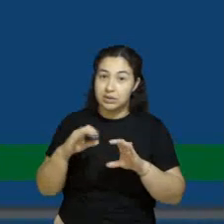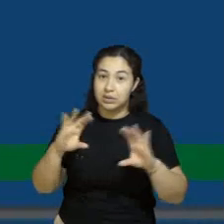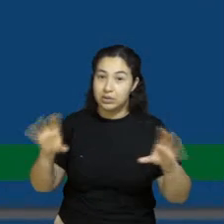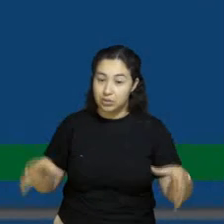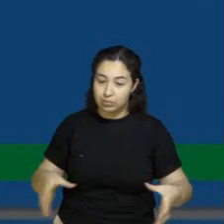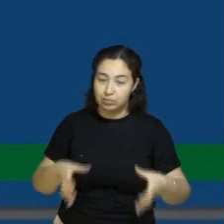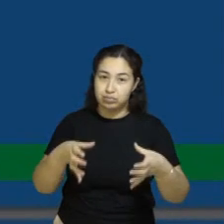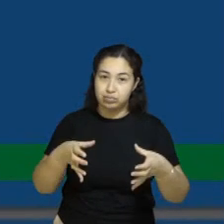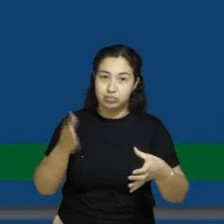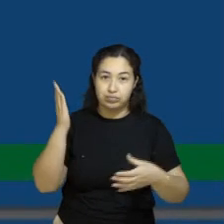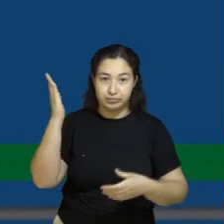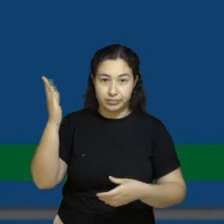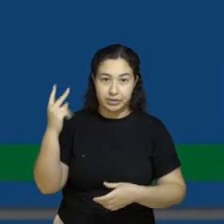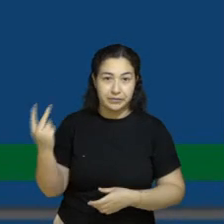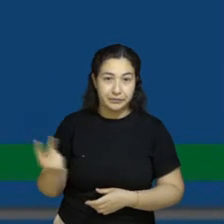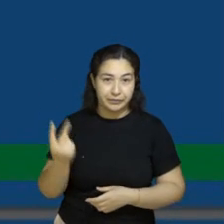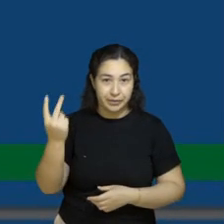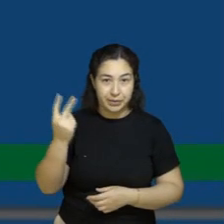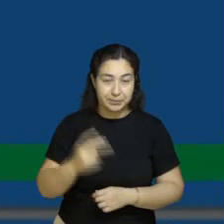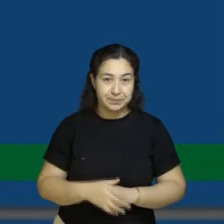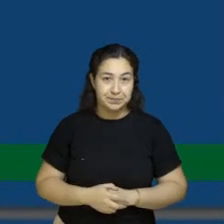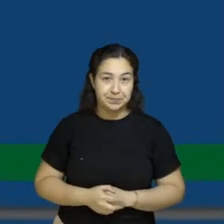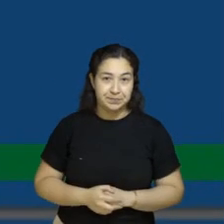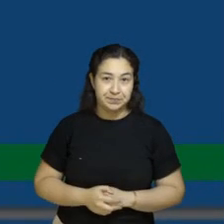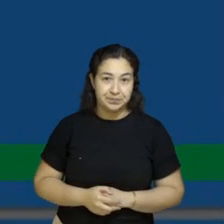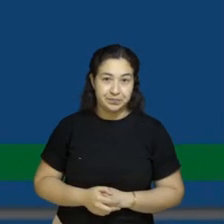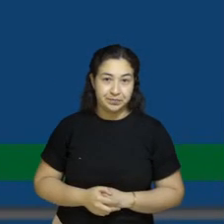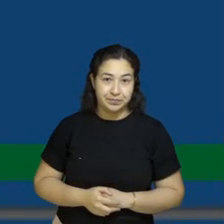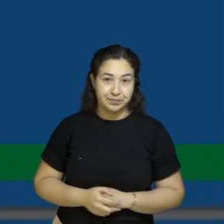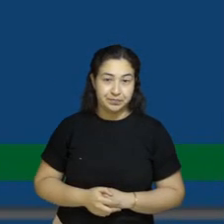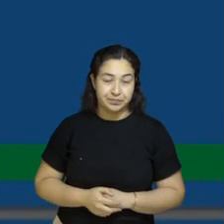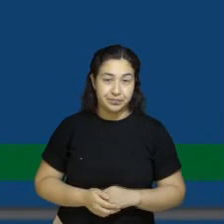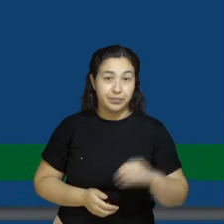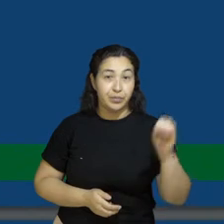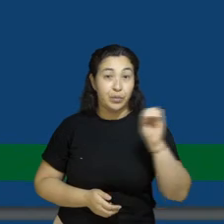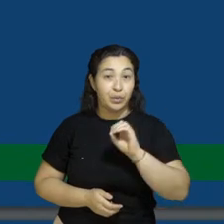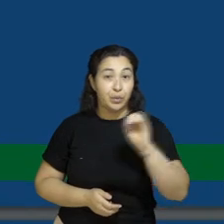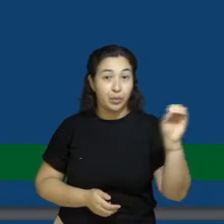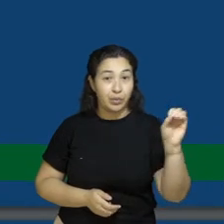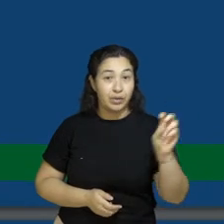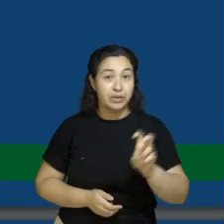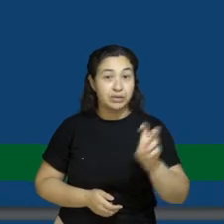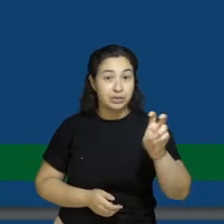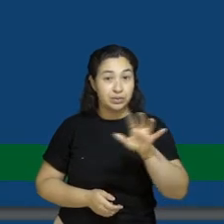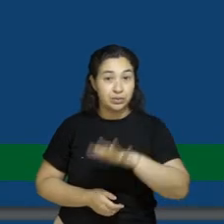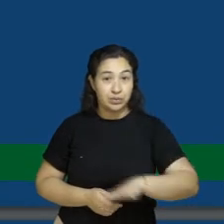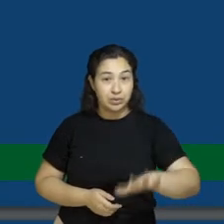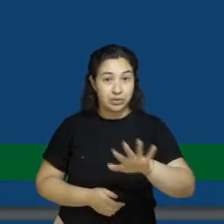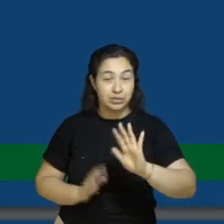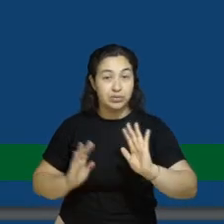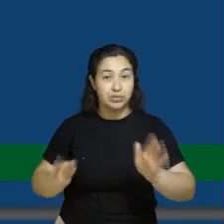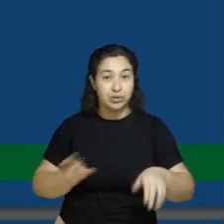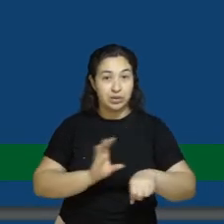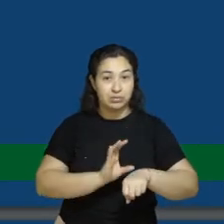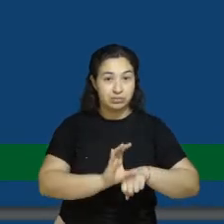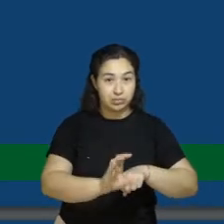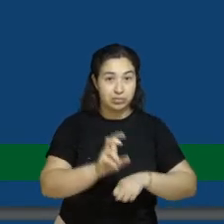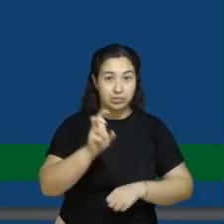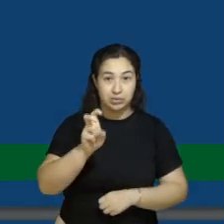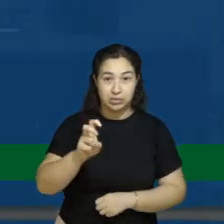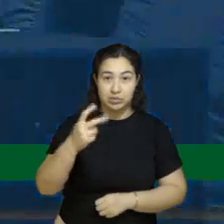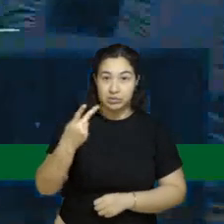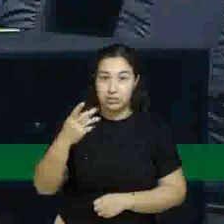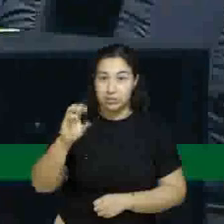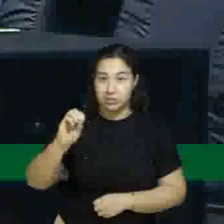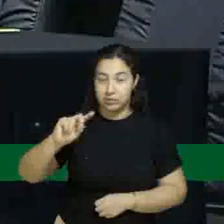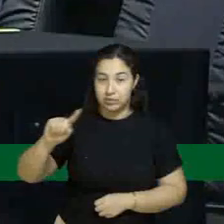milhões. Para finalizar, aqui no Grande Oeste, nessas cinco regionais, nós já investimos, deputado Mauro de Nadal, mais